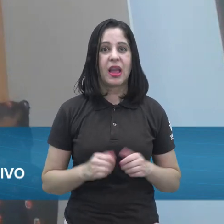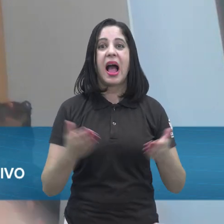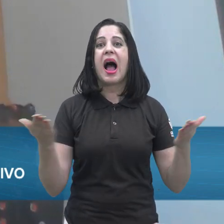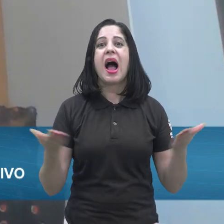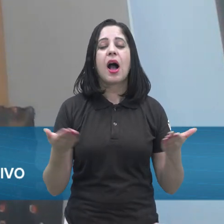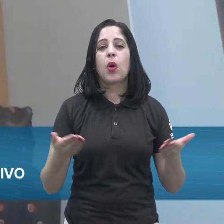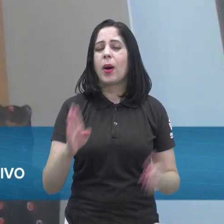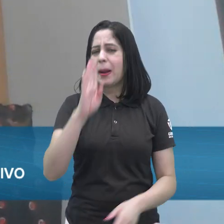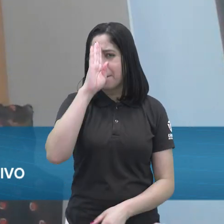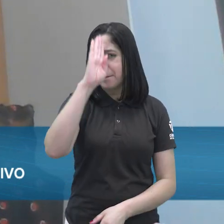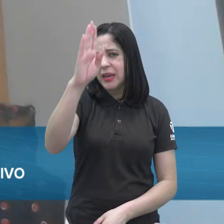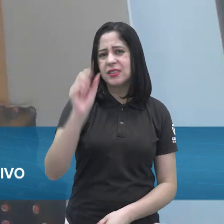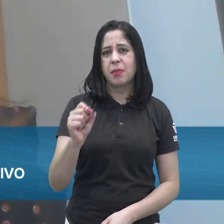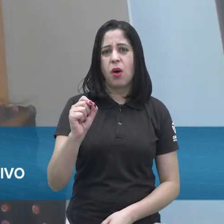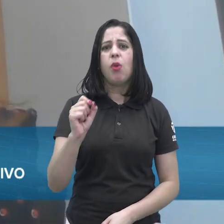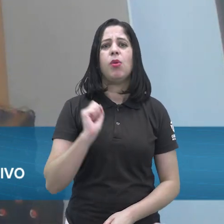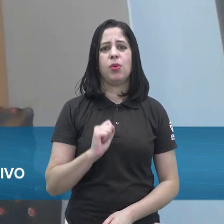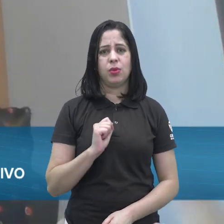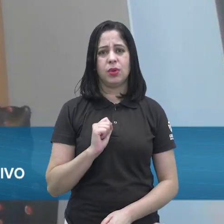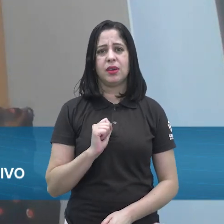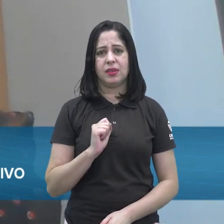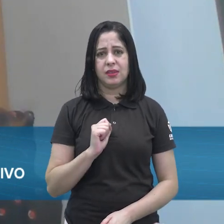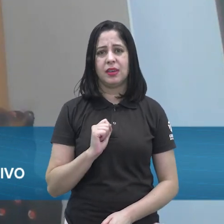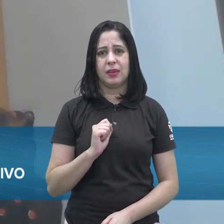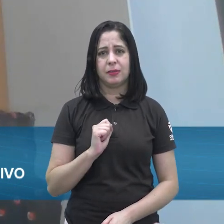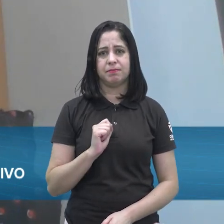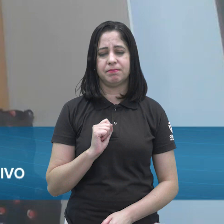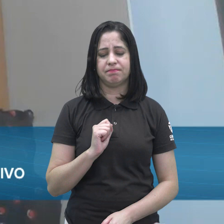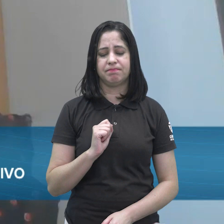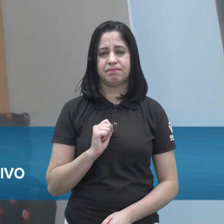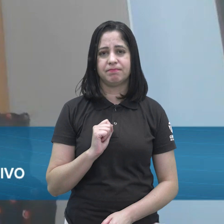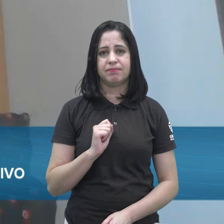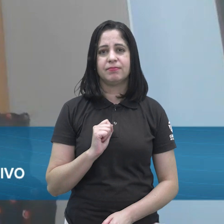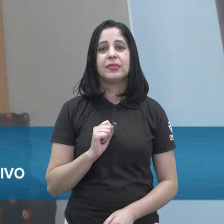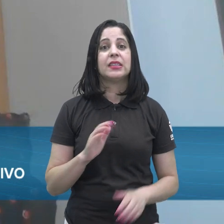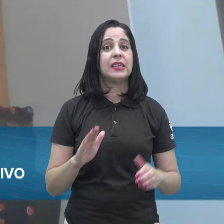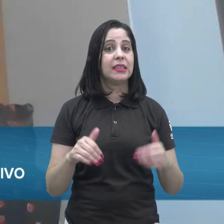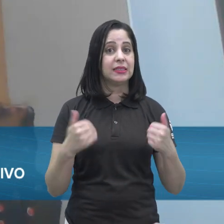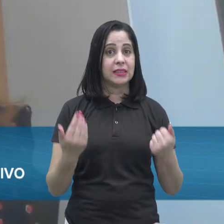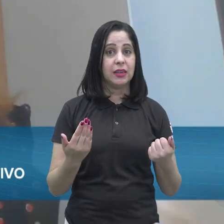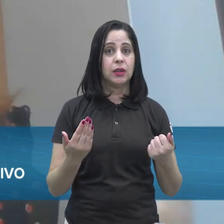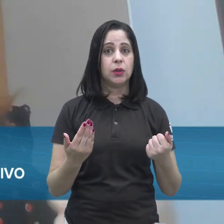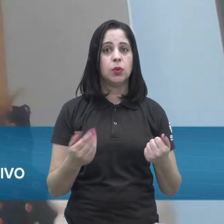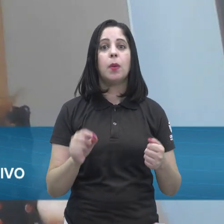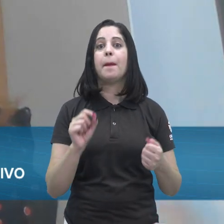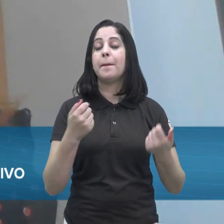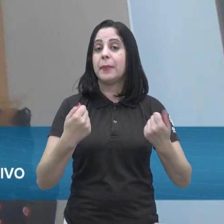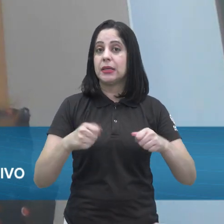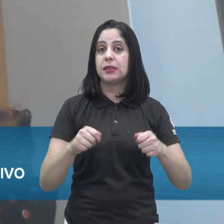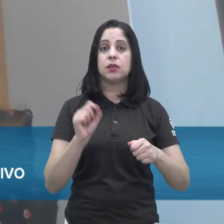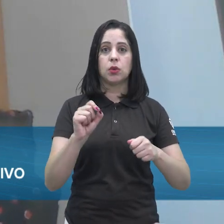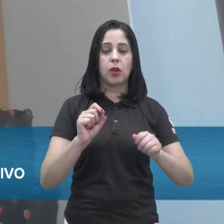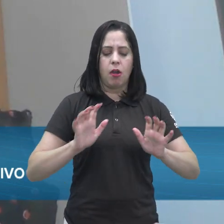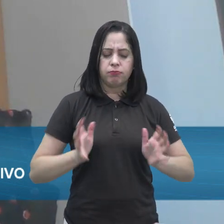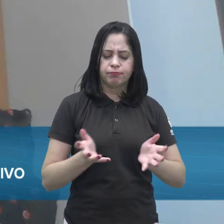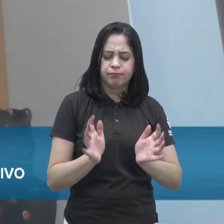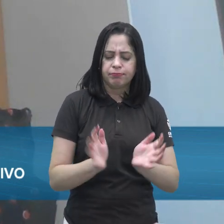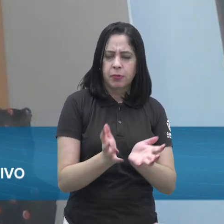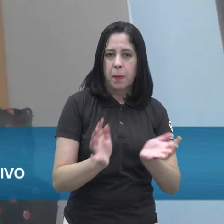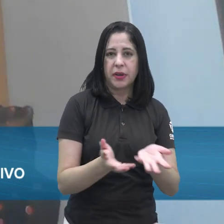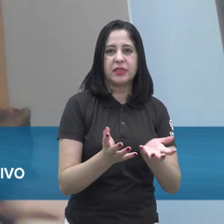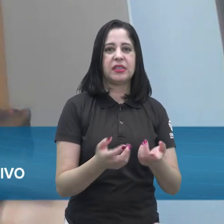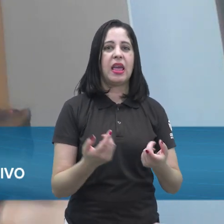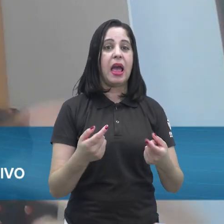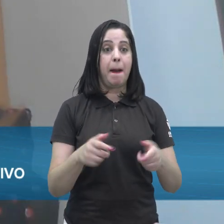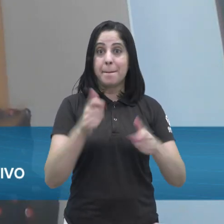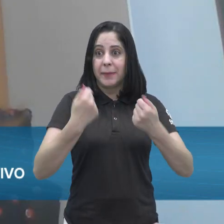hoje, o que é mais solicitado no mercado? As competências que trazem mais resultado. Então, são aquelas de automotivação,